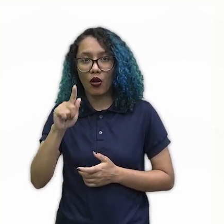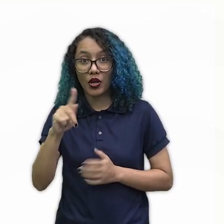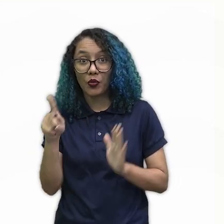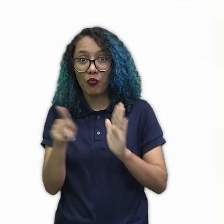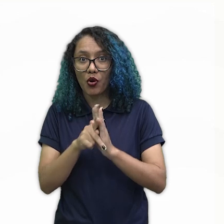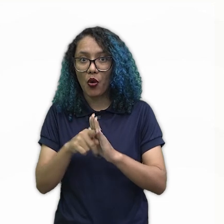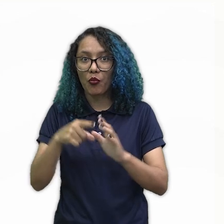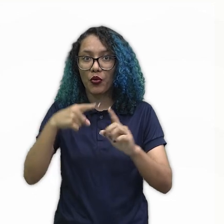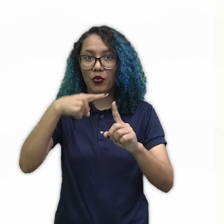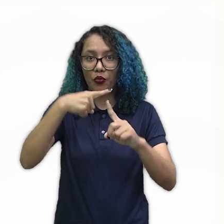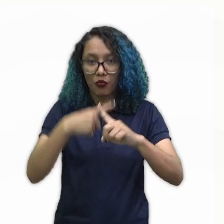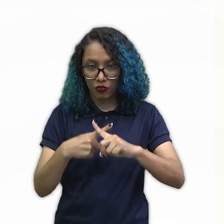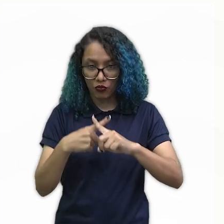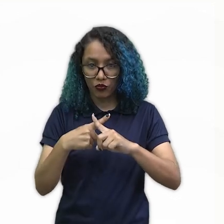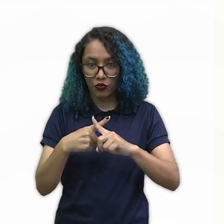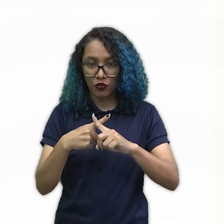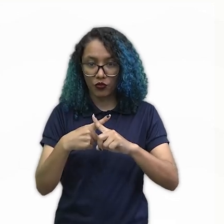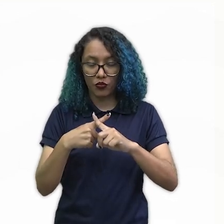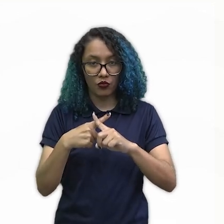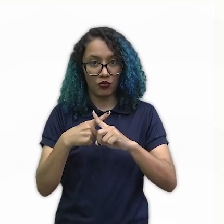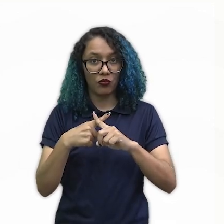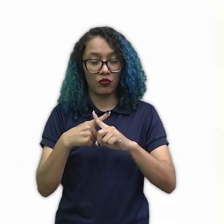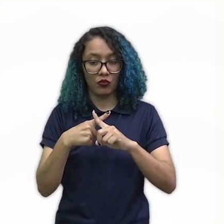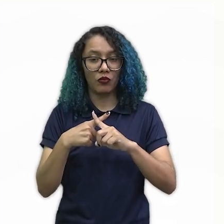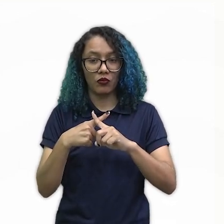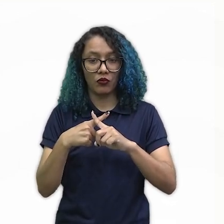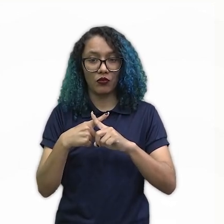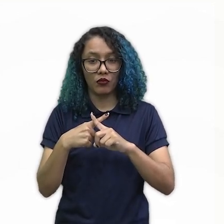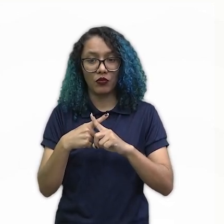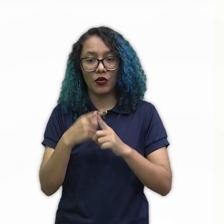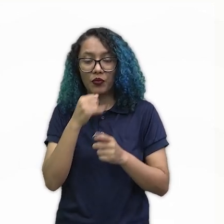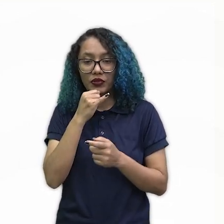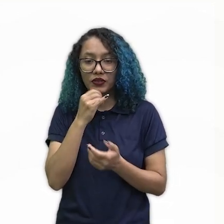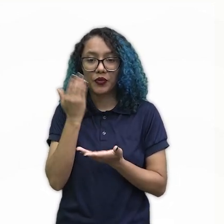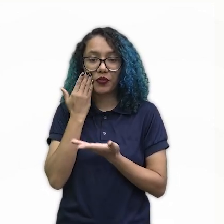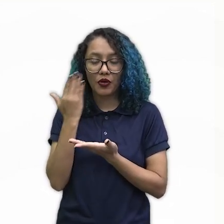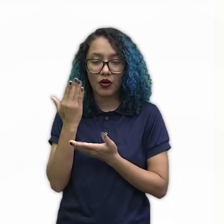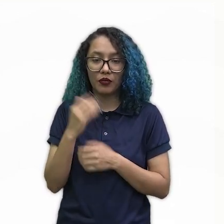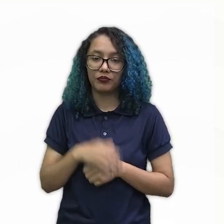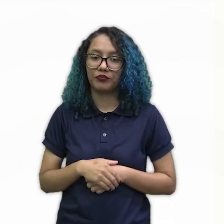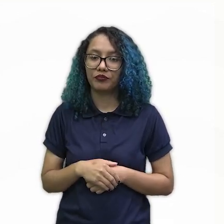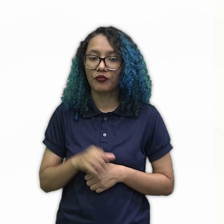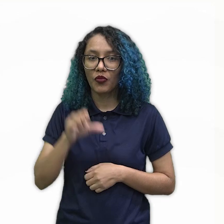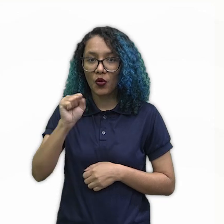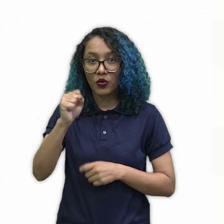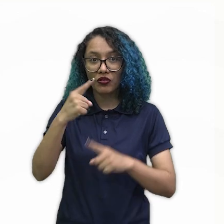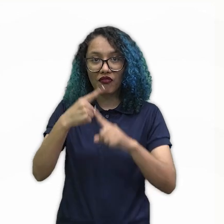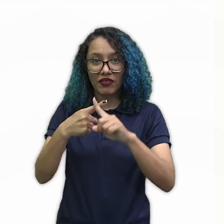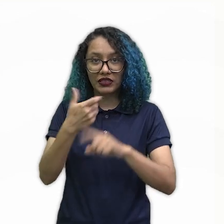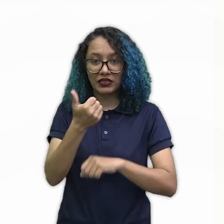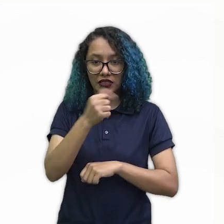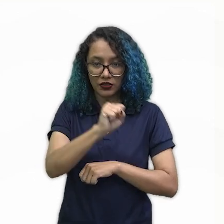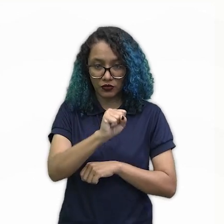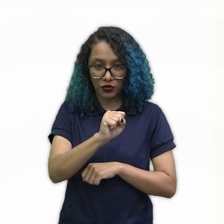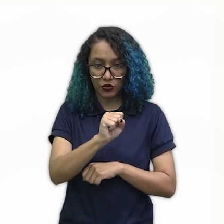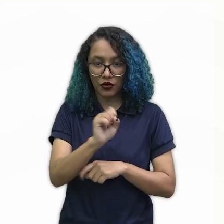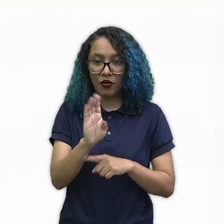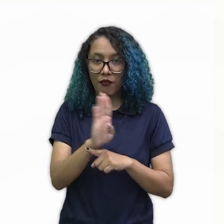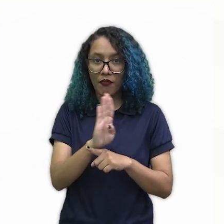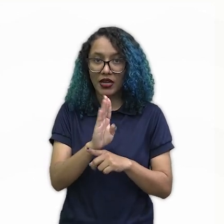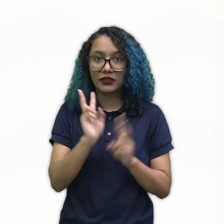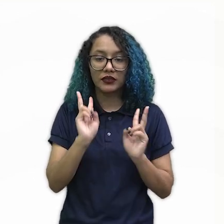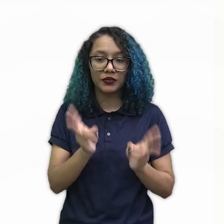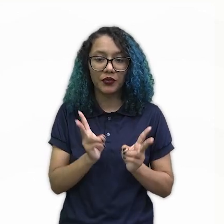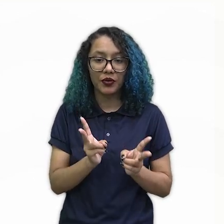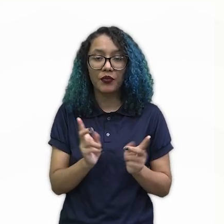eu vou colocar log de 8 por 18 na mesma base,